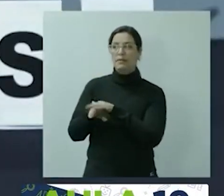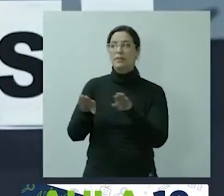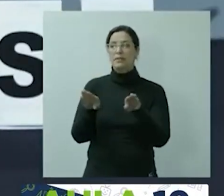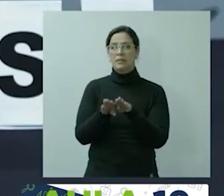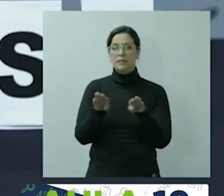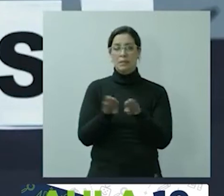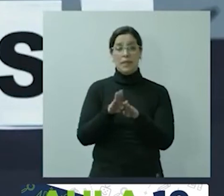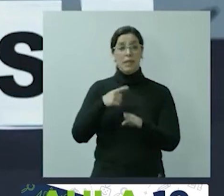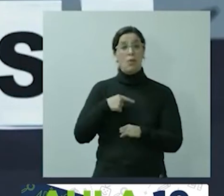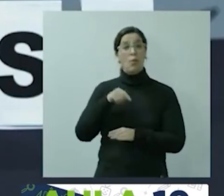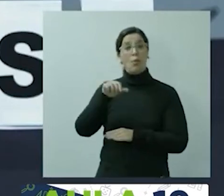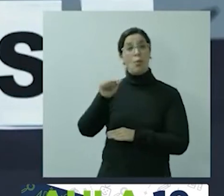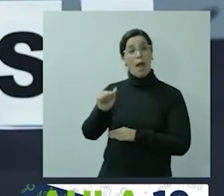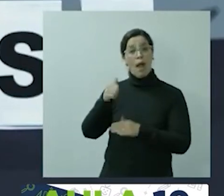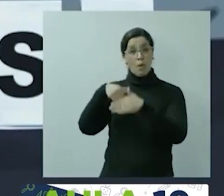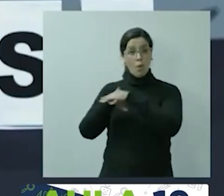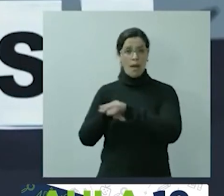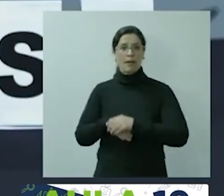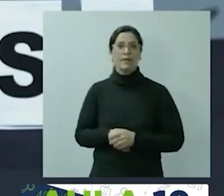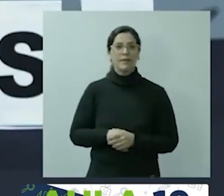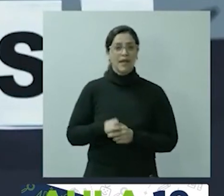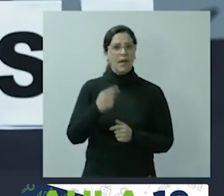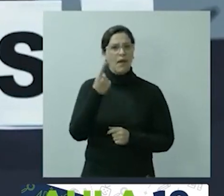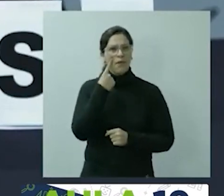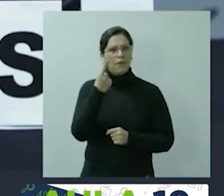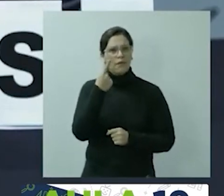vou tirar o A.